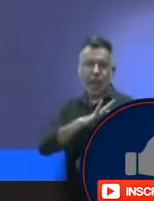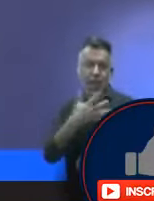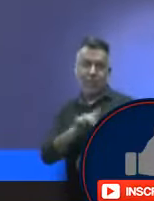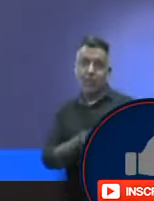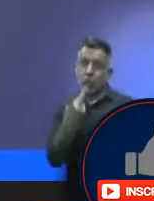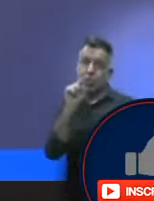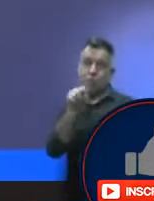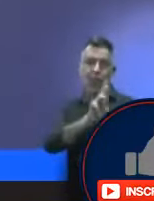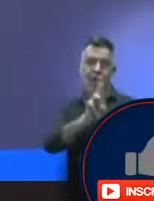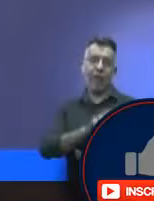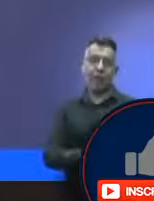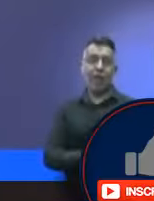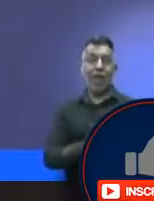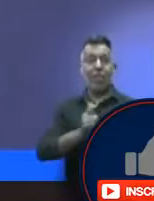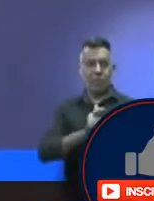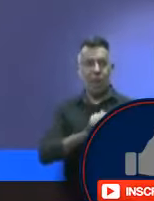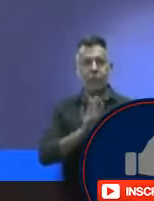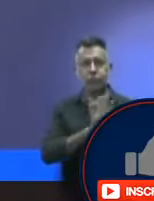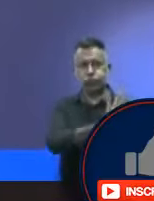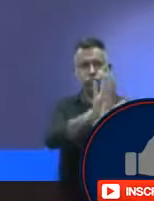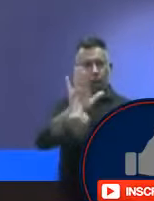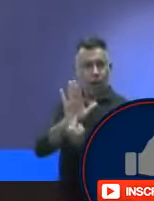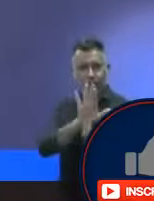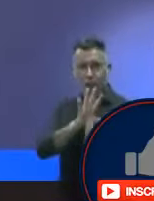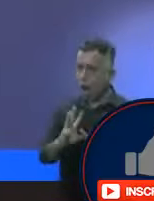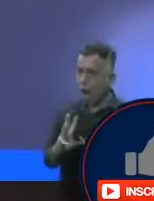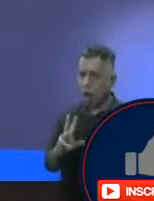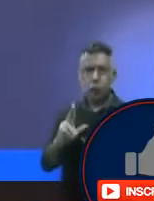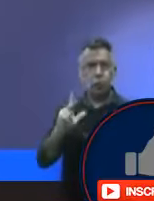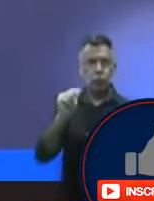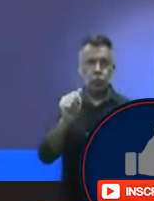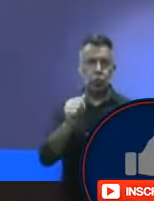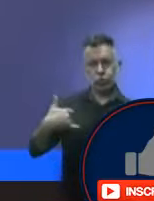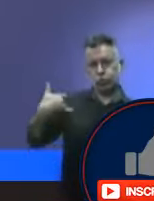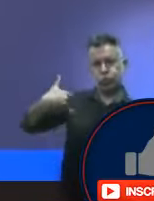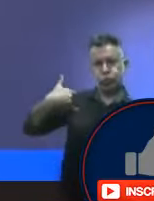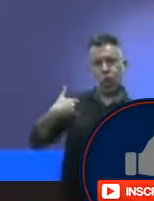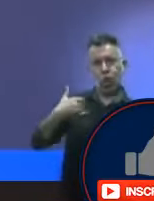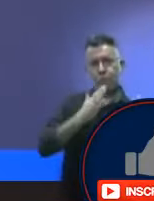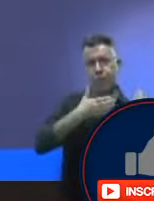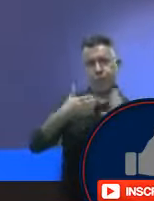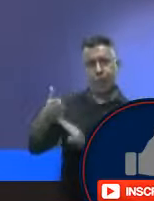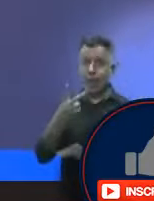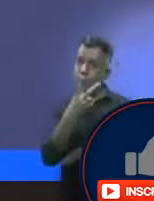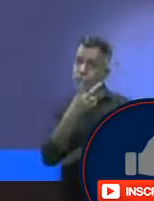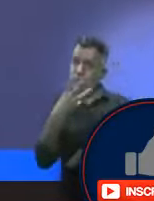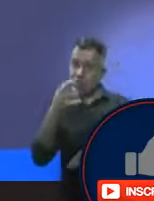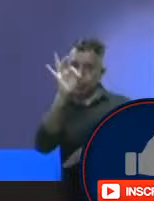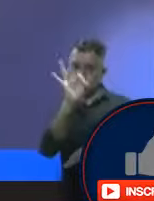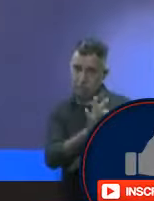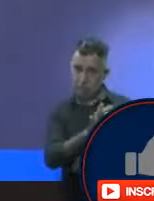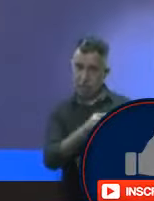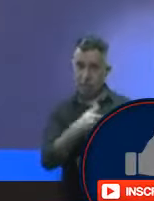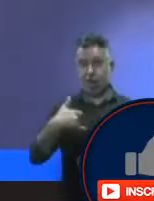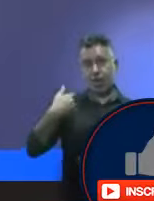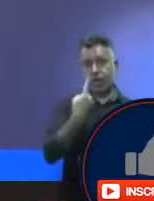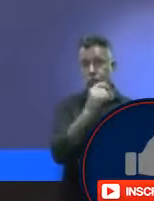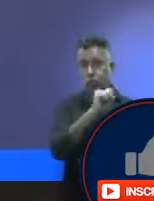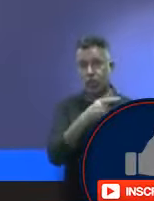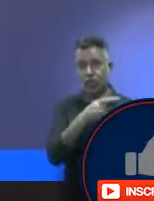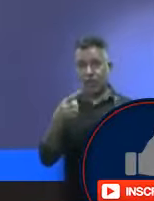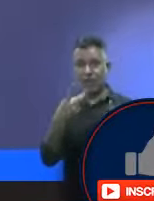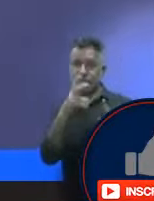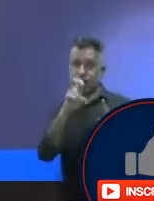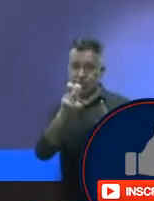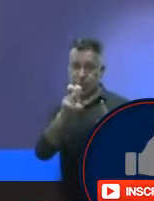2 mil. Temos representatividade em todas as faixas etárias. 23% de 18 a 25